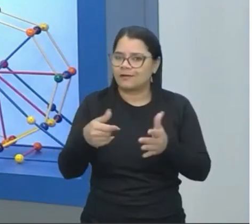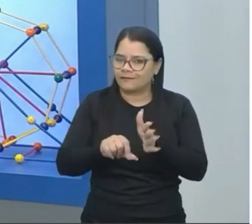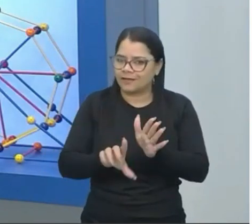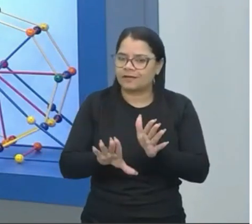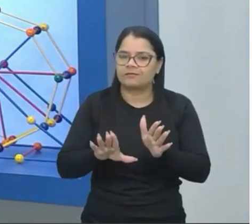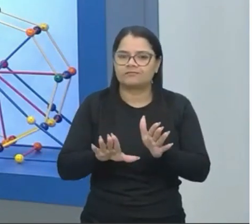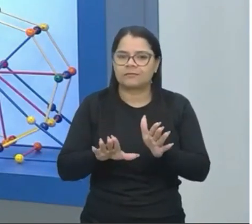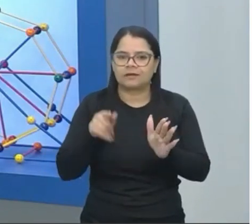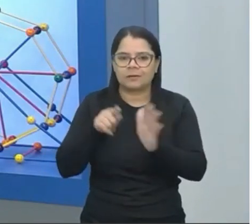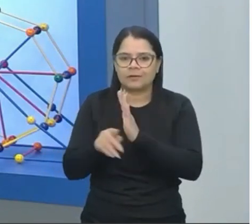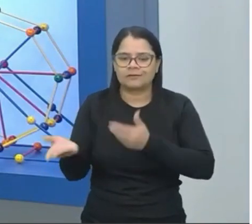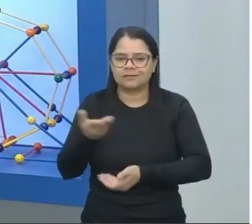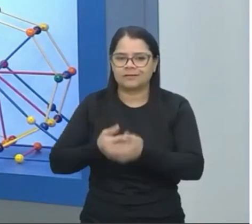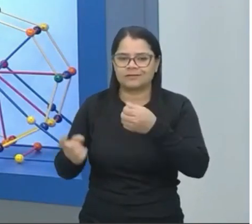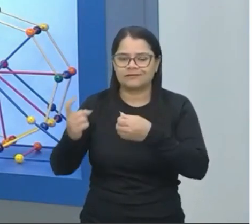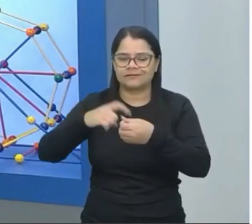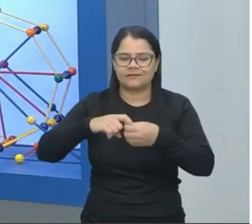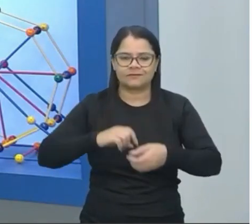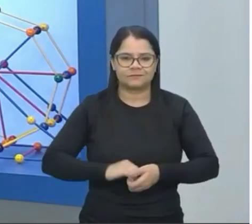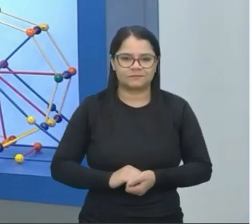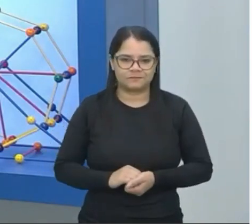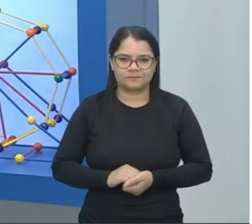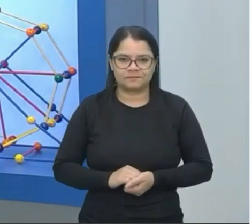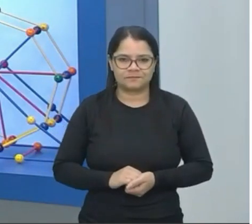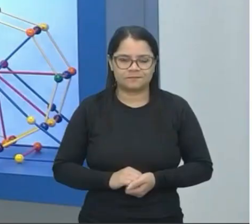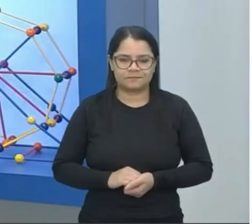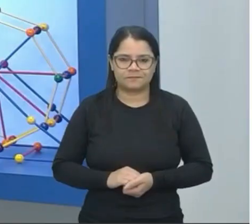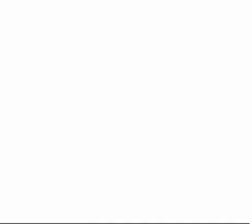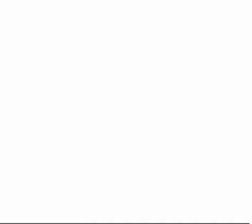fiquem com as questões interativas.